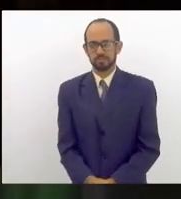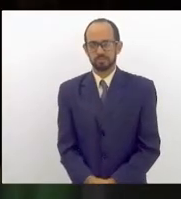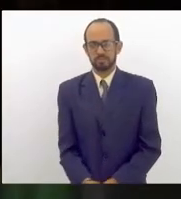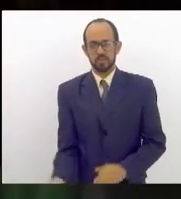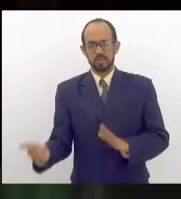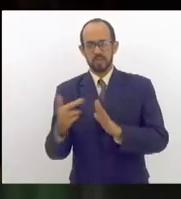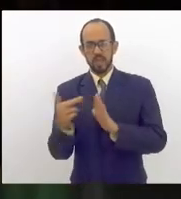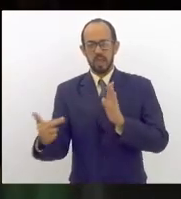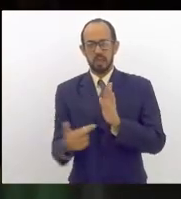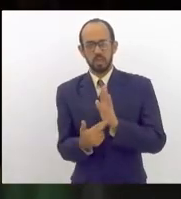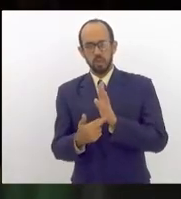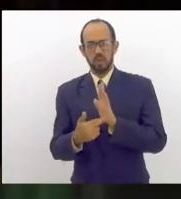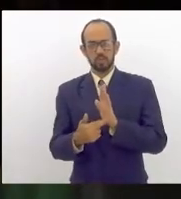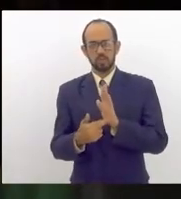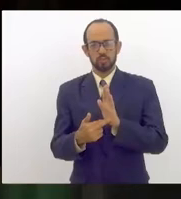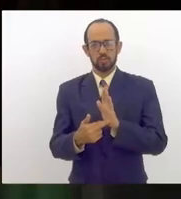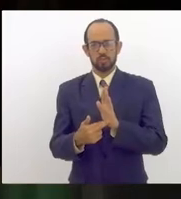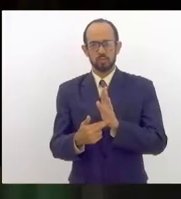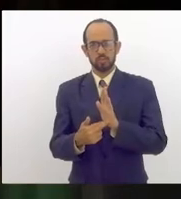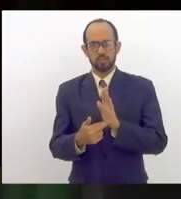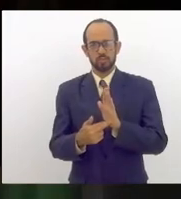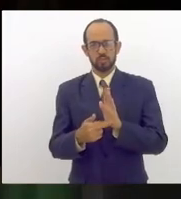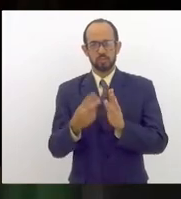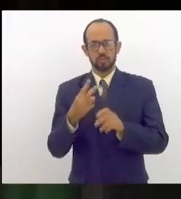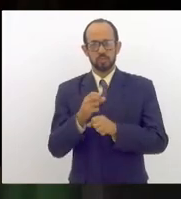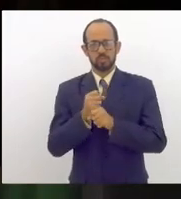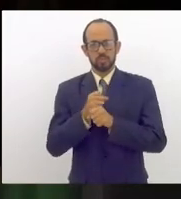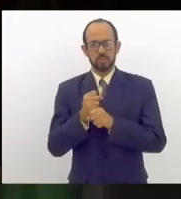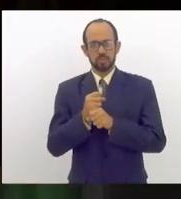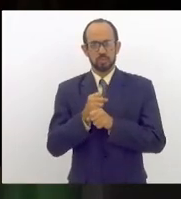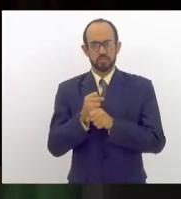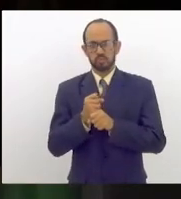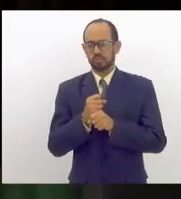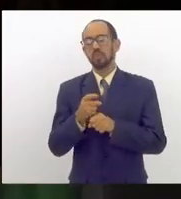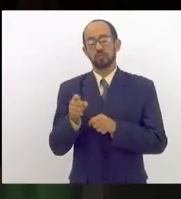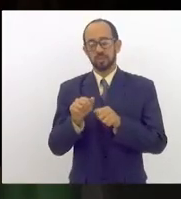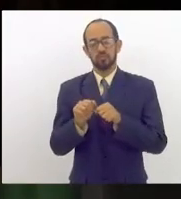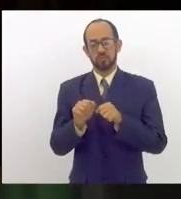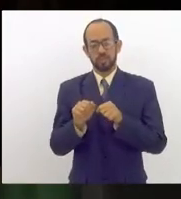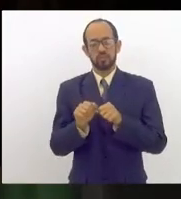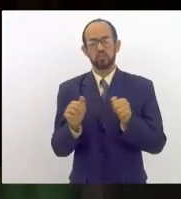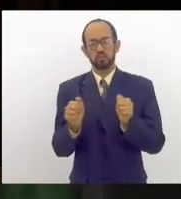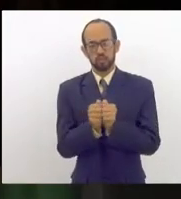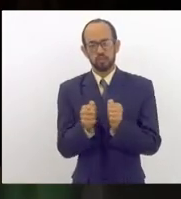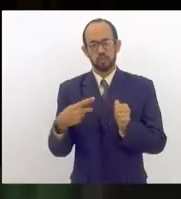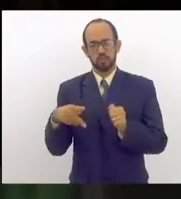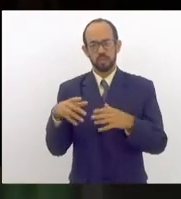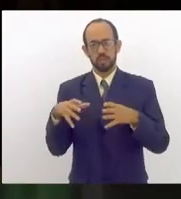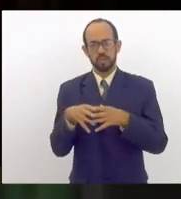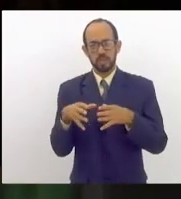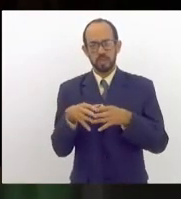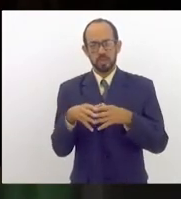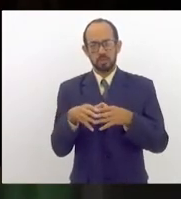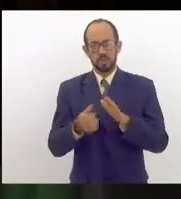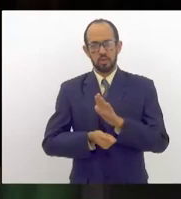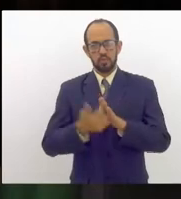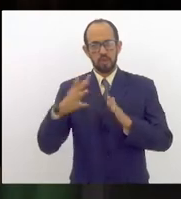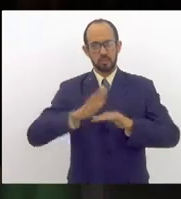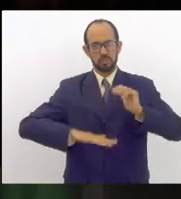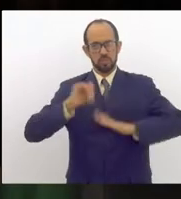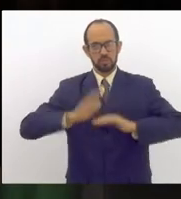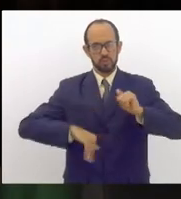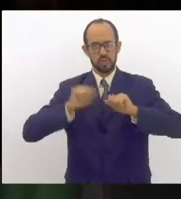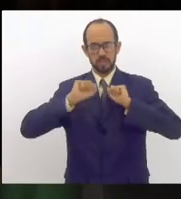relatório de anual que você realizou juntamente com a sua equipe com diversos profissionais